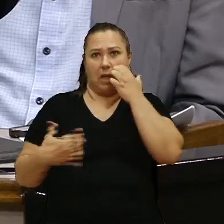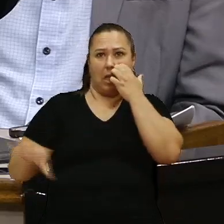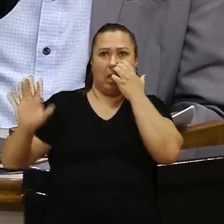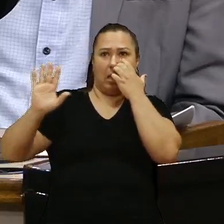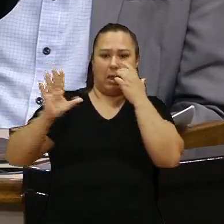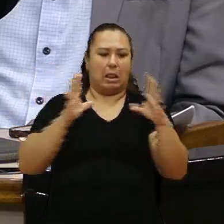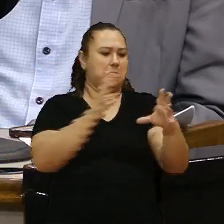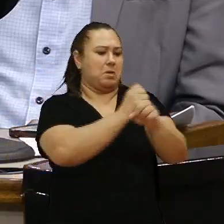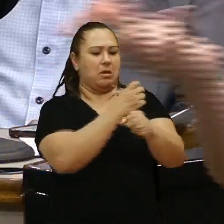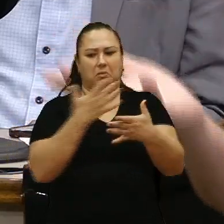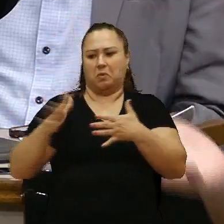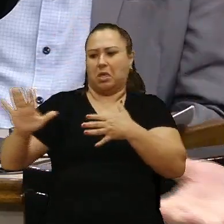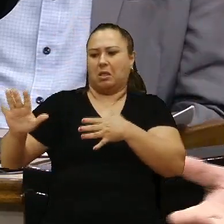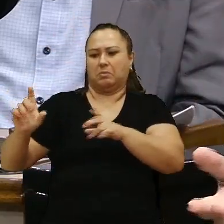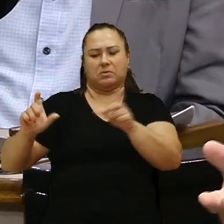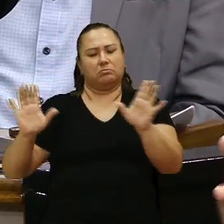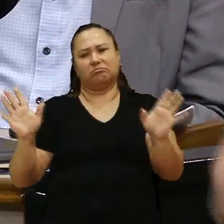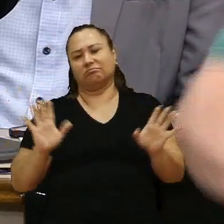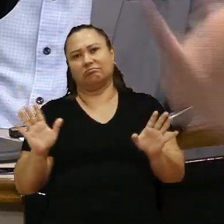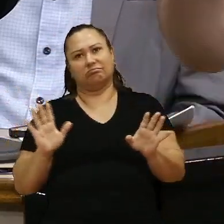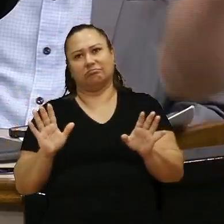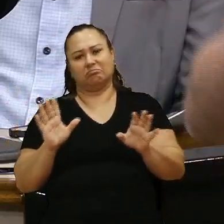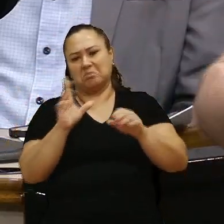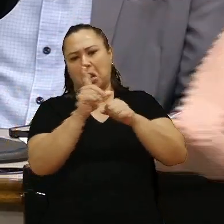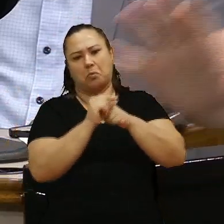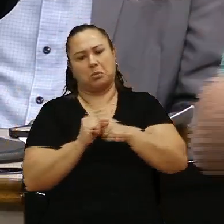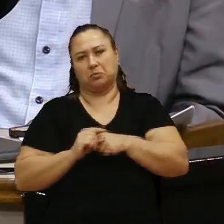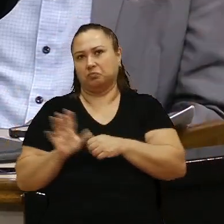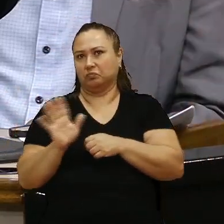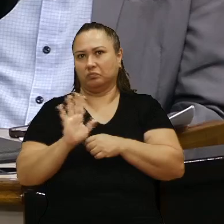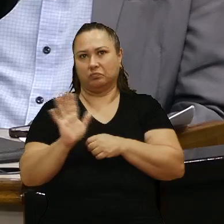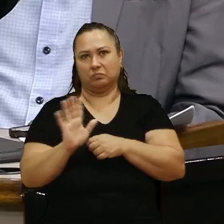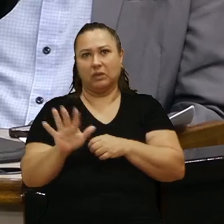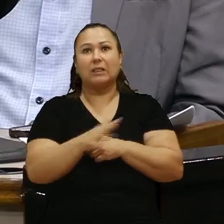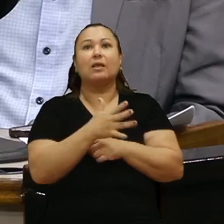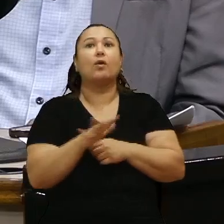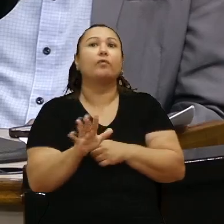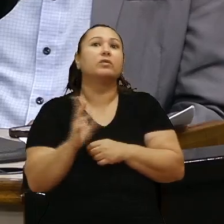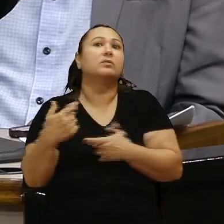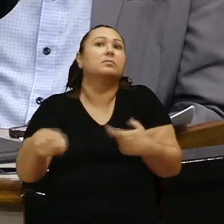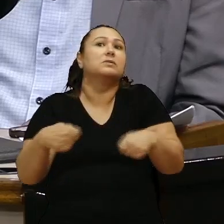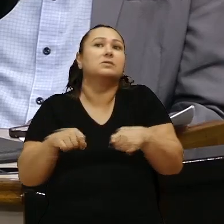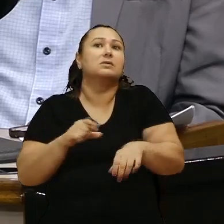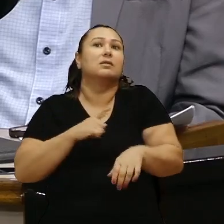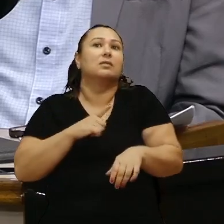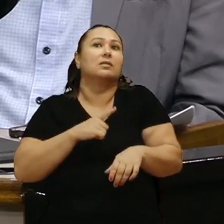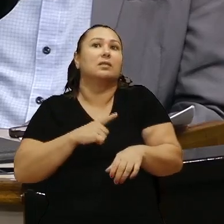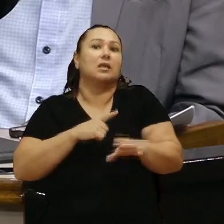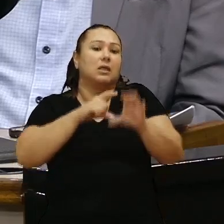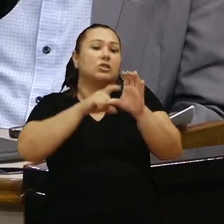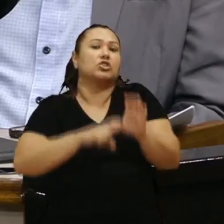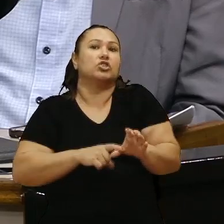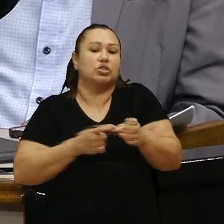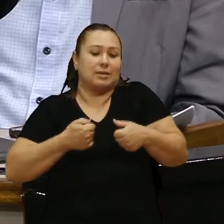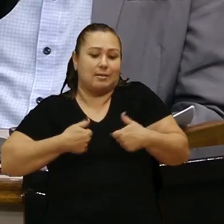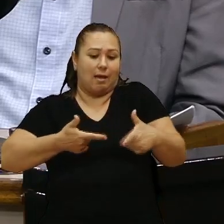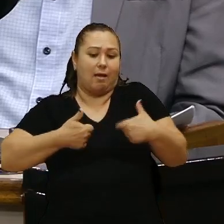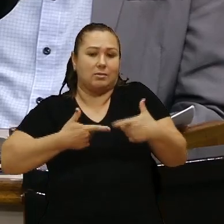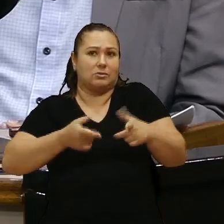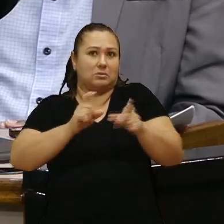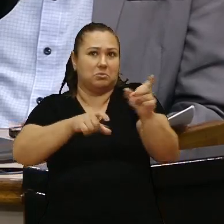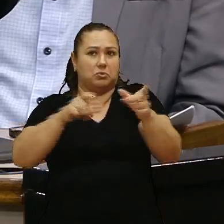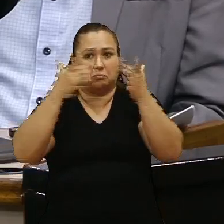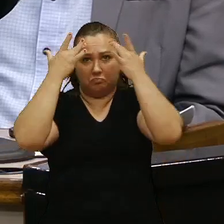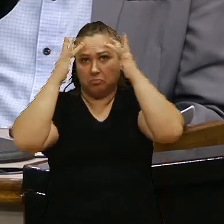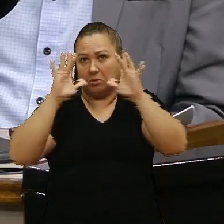com animal, e não sei o que, aqueles argumentos, aí talvez não precisa ter essa despesa com gente, eu nem sei se pode, né?